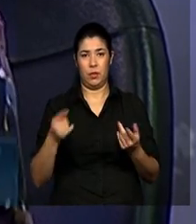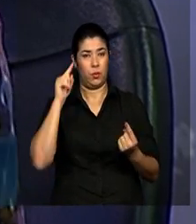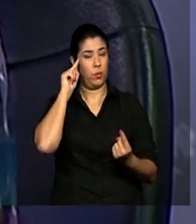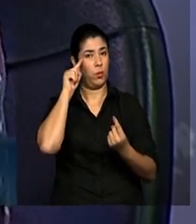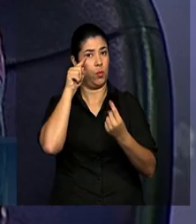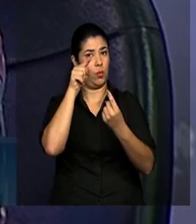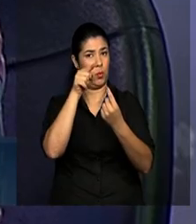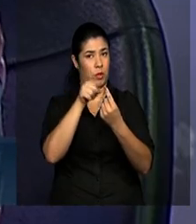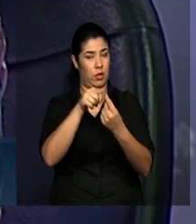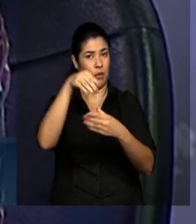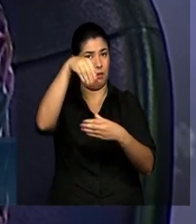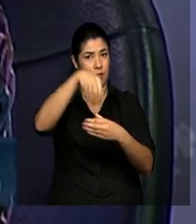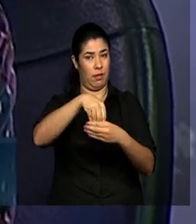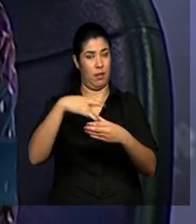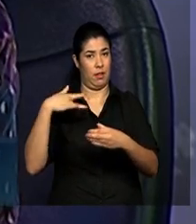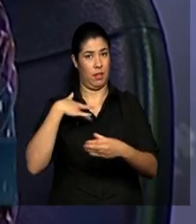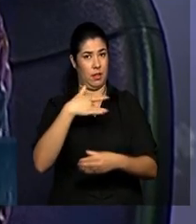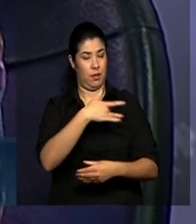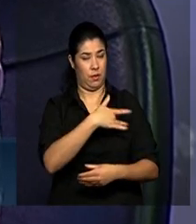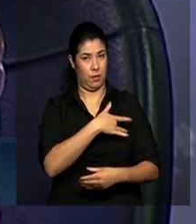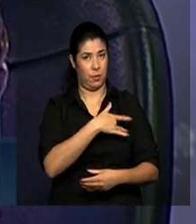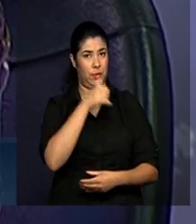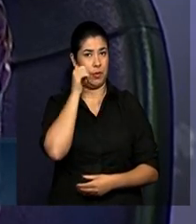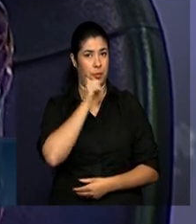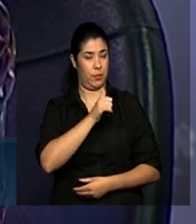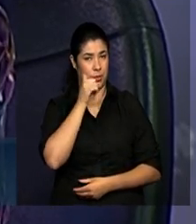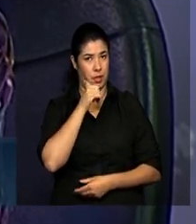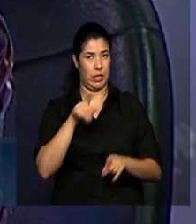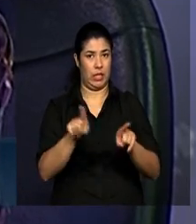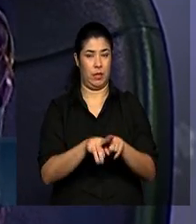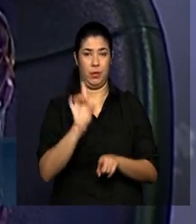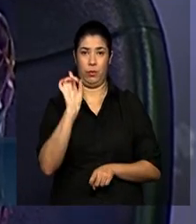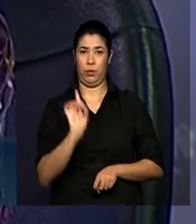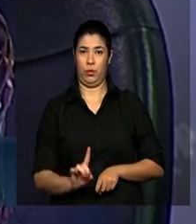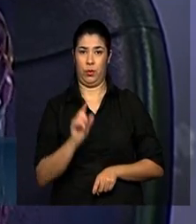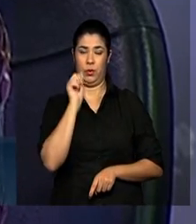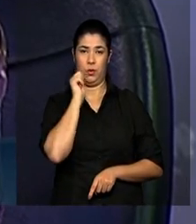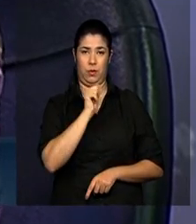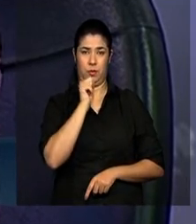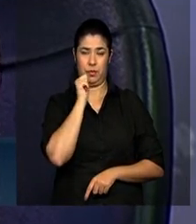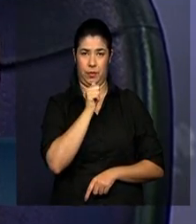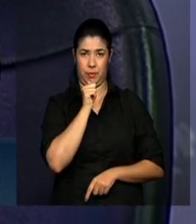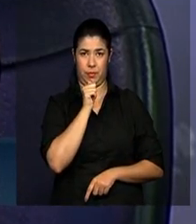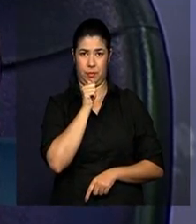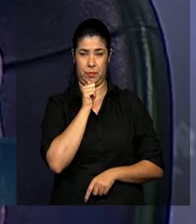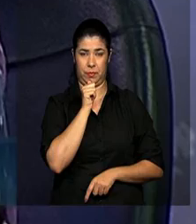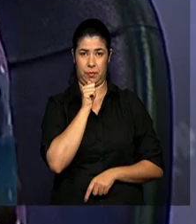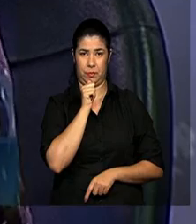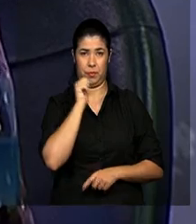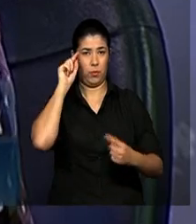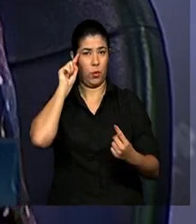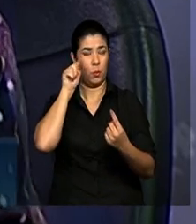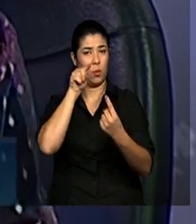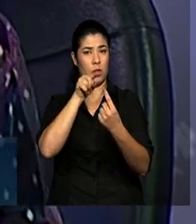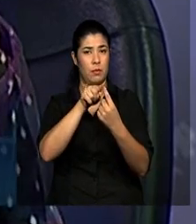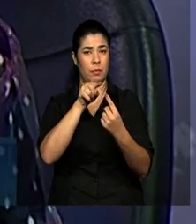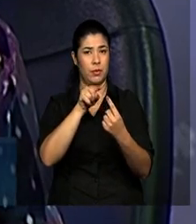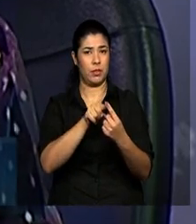da saúde das mulheres, do ponto de vista dos direitos das mulheres, do ponto de vista